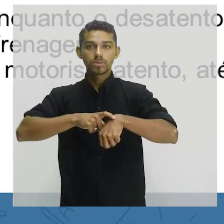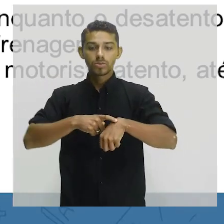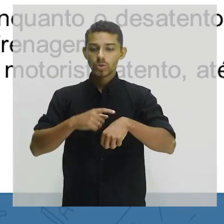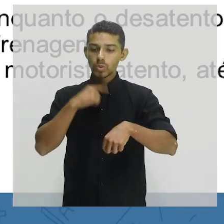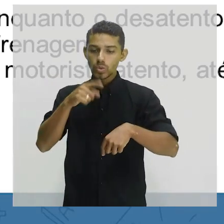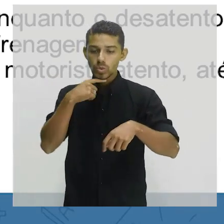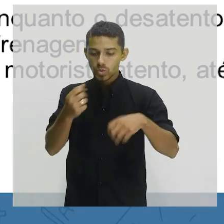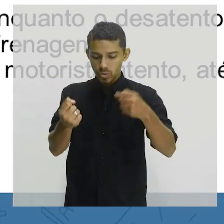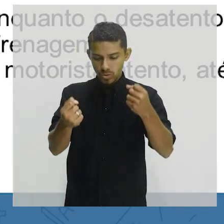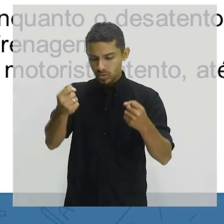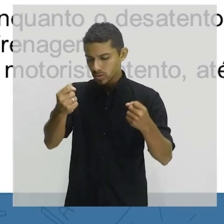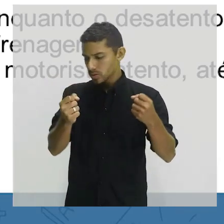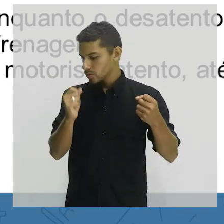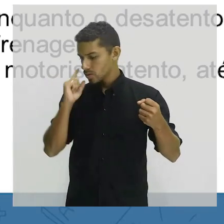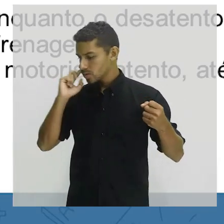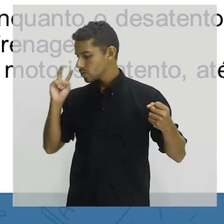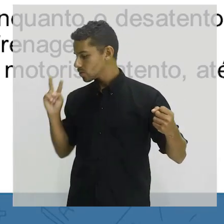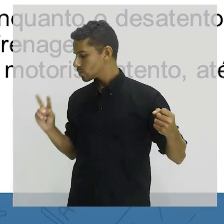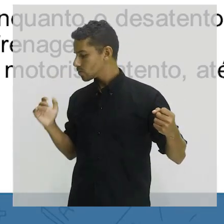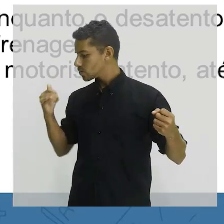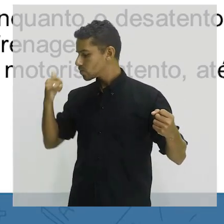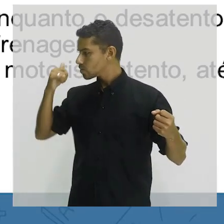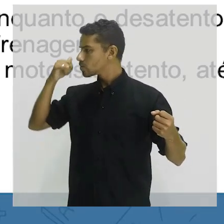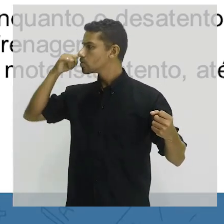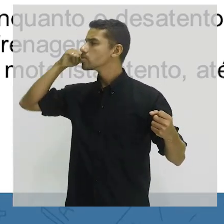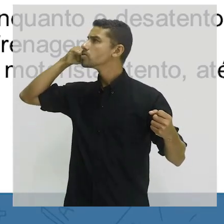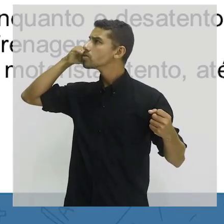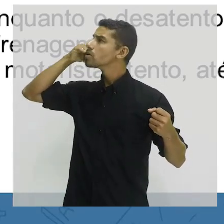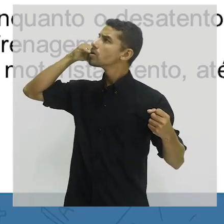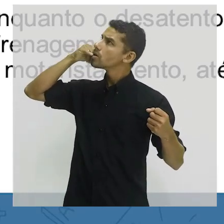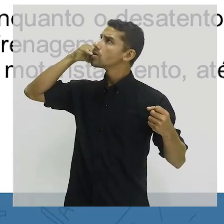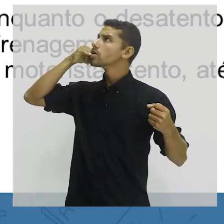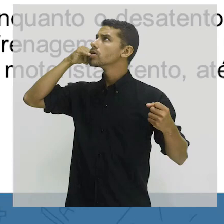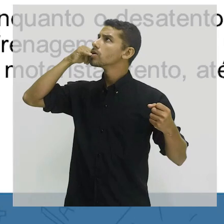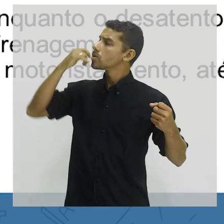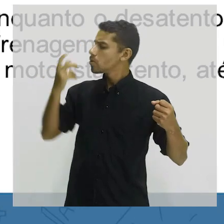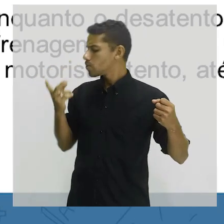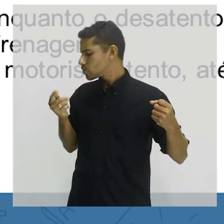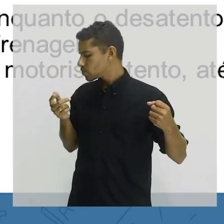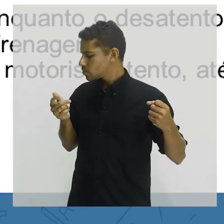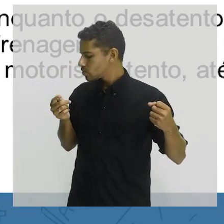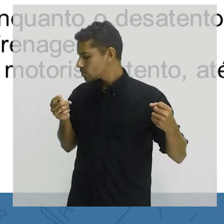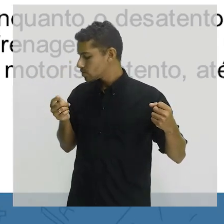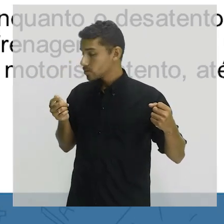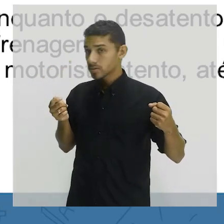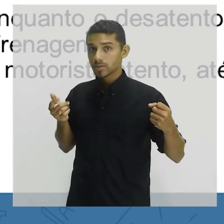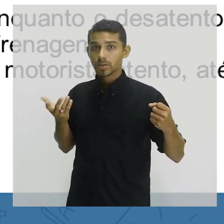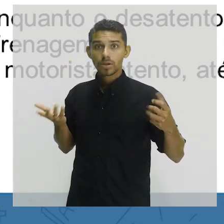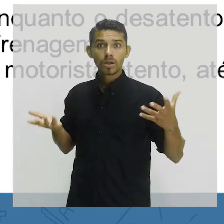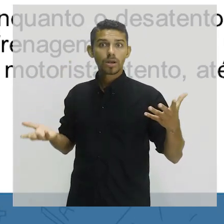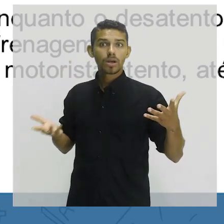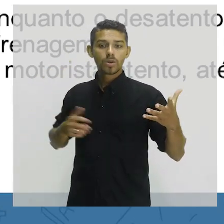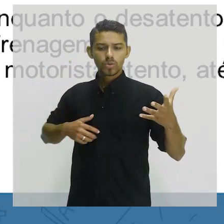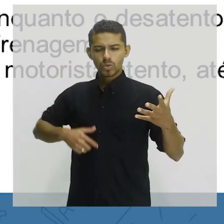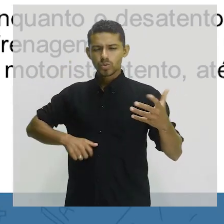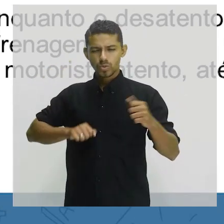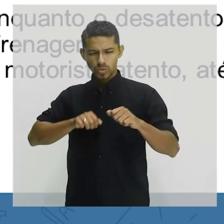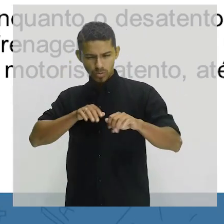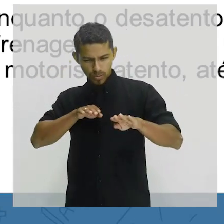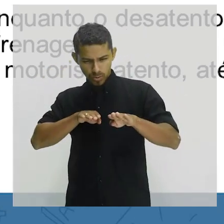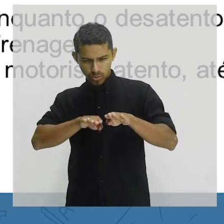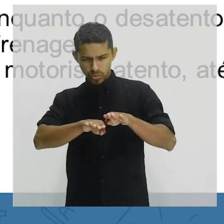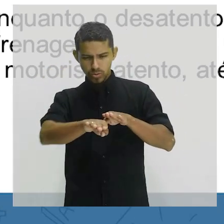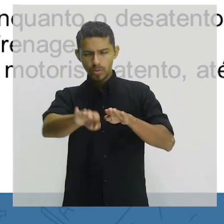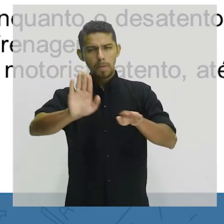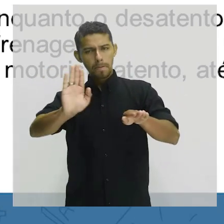reação. No caso, isso enquanto dirige, né? Eles aceleram seus carros inicialmente